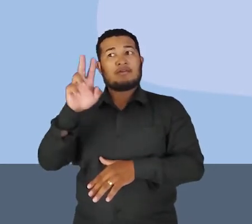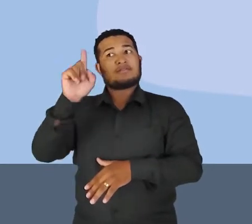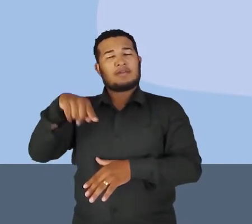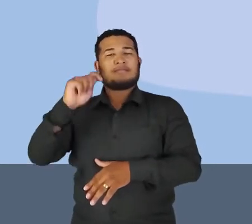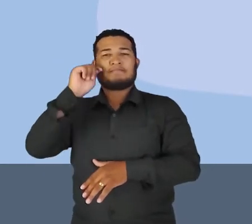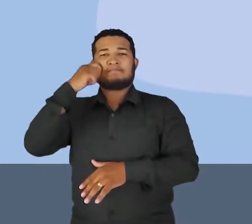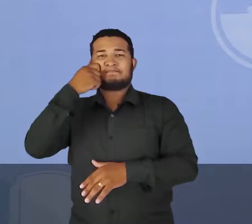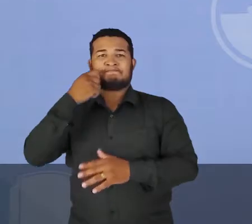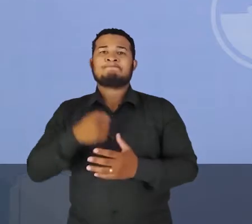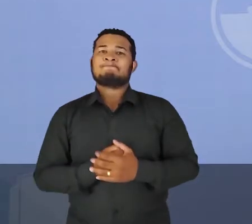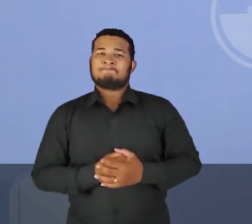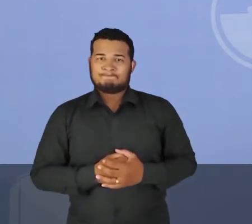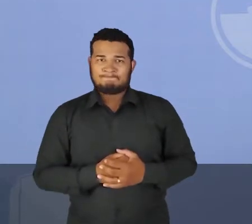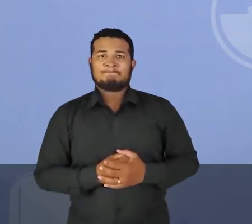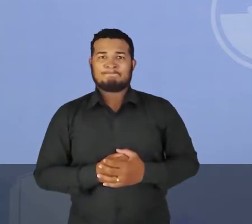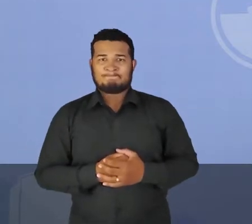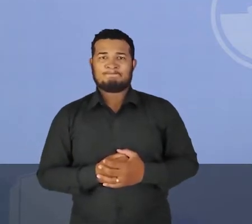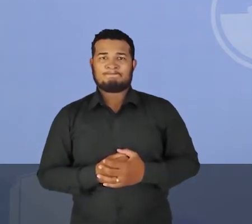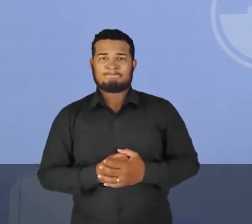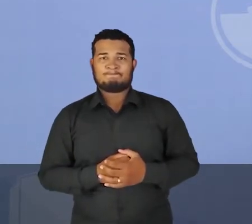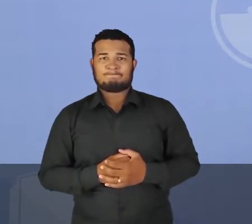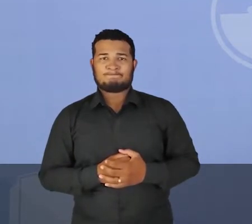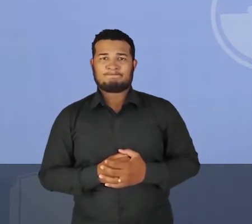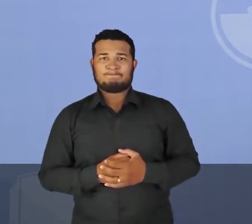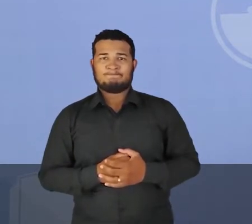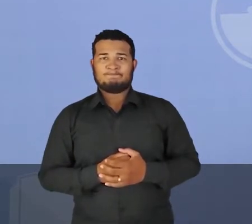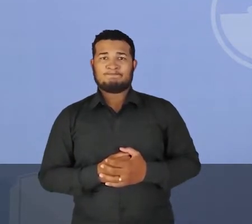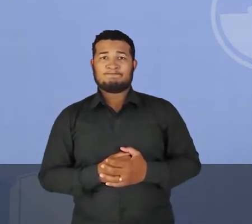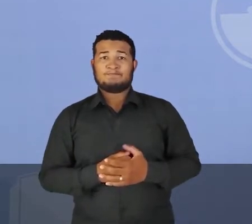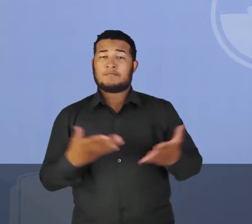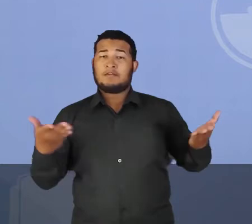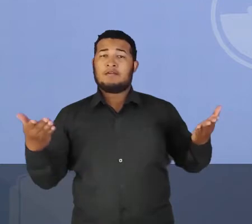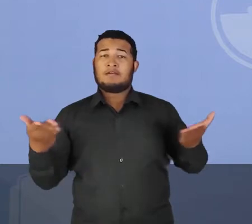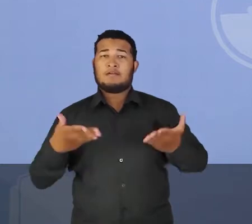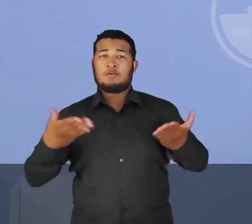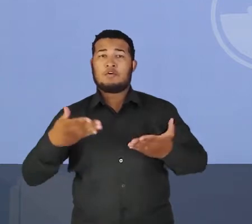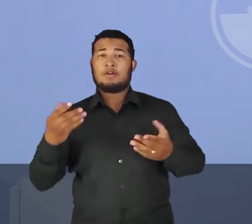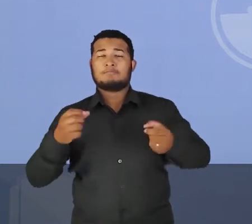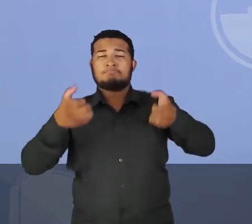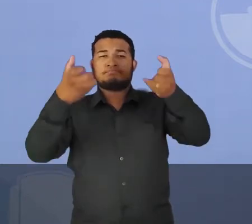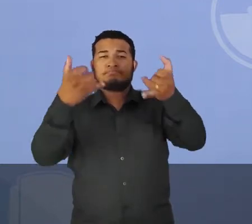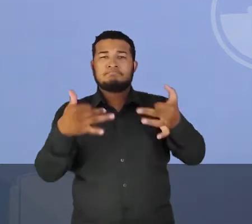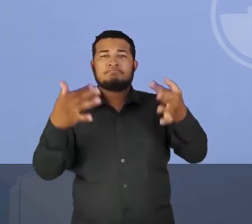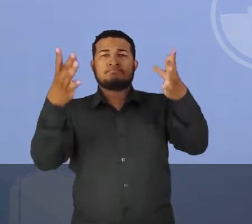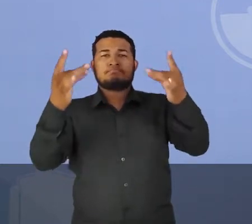22,70 para os negros. E agora nós vamos ver